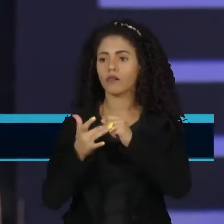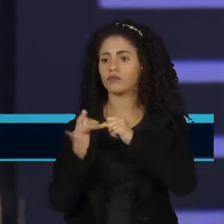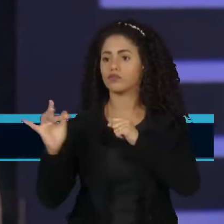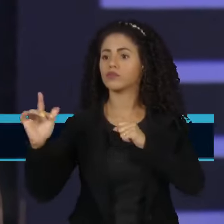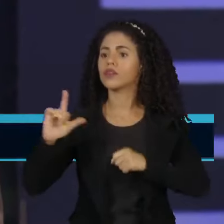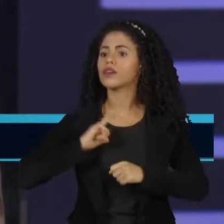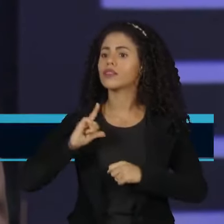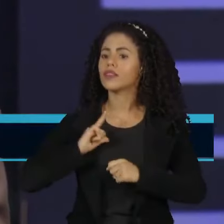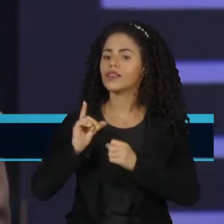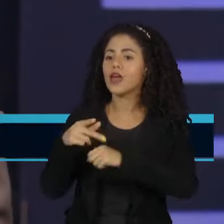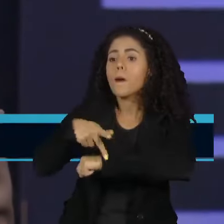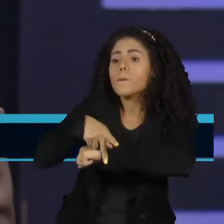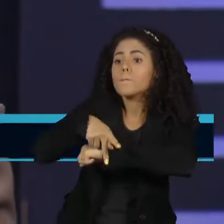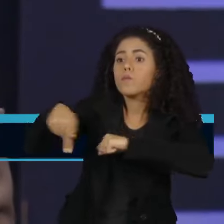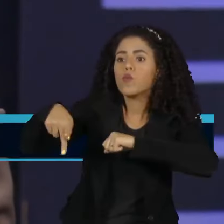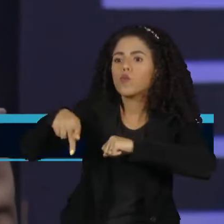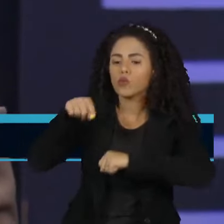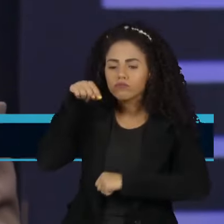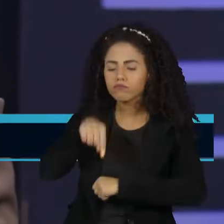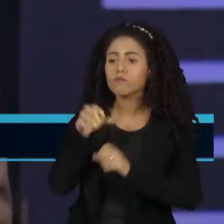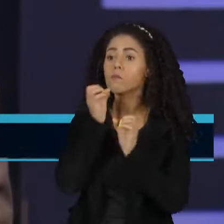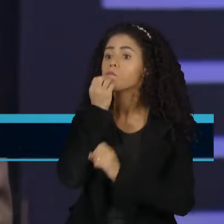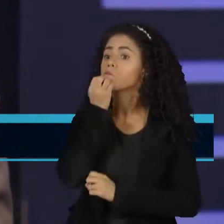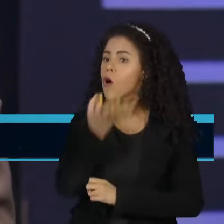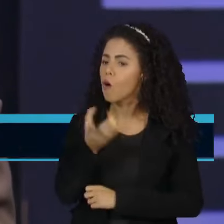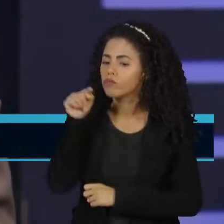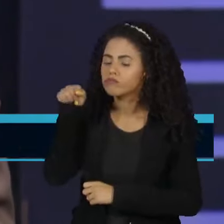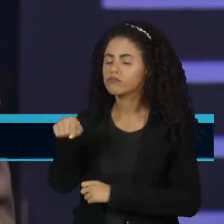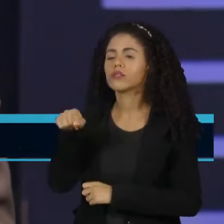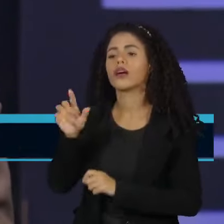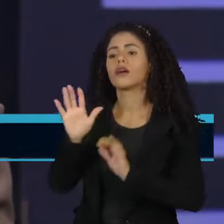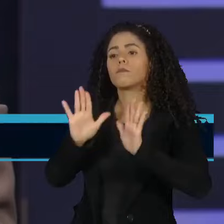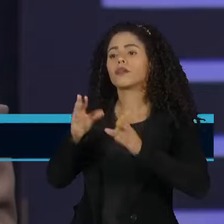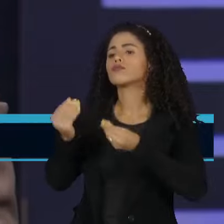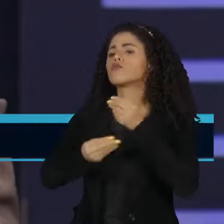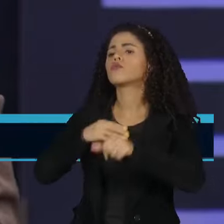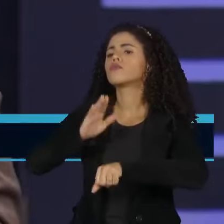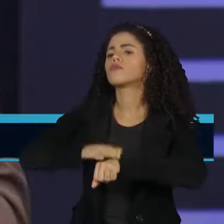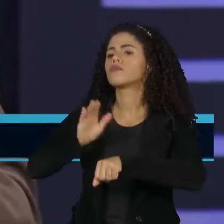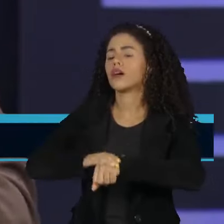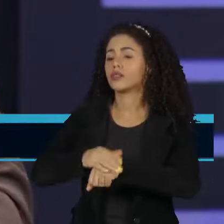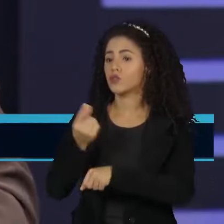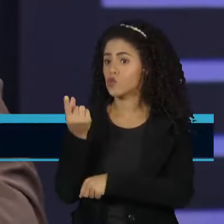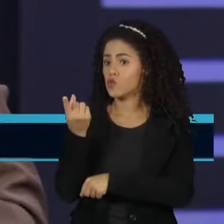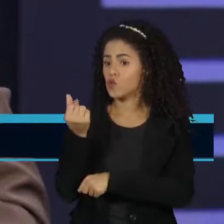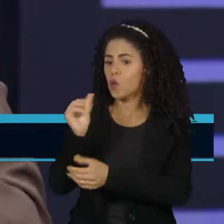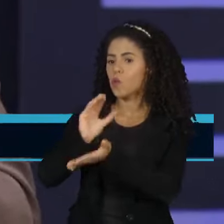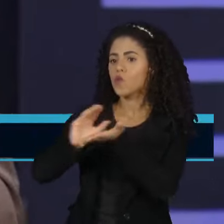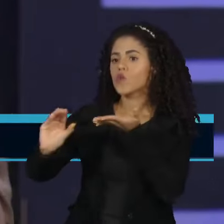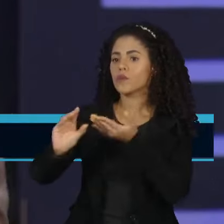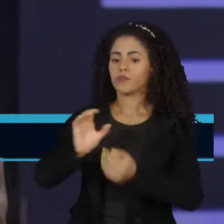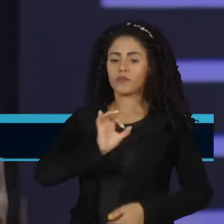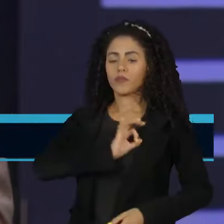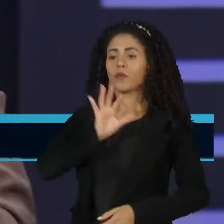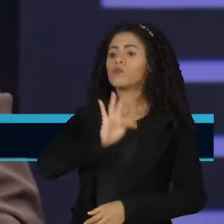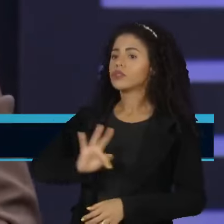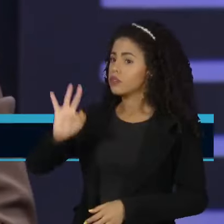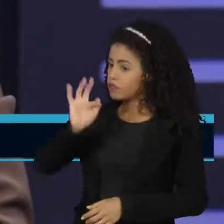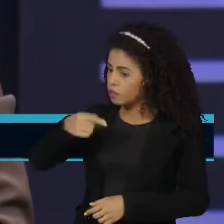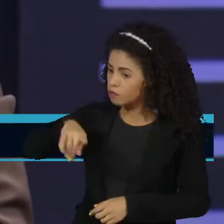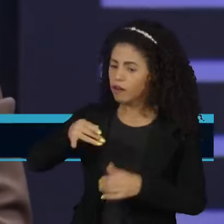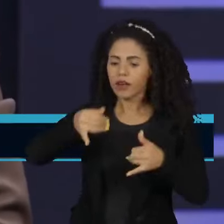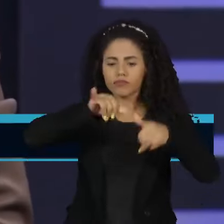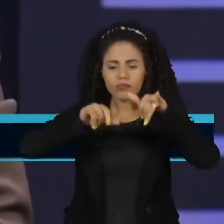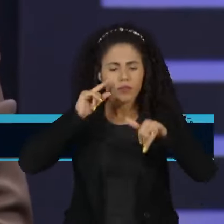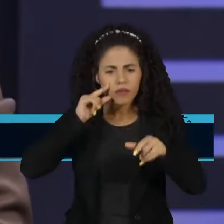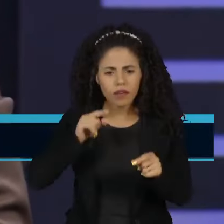mesmas impurezas, e isso está crescendo. Agora, isso se faz, um curso, quando a Polícia Federal vai nesse laboratório. Agora,